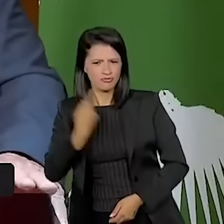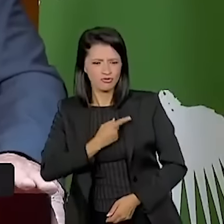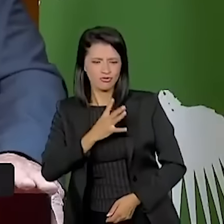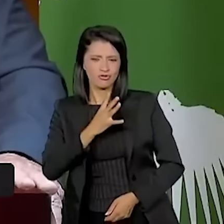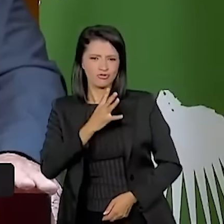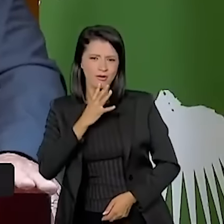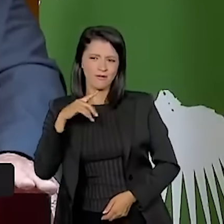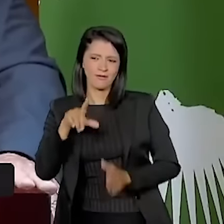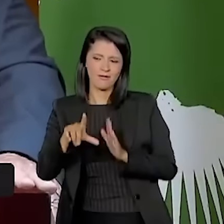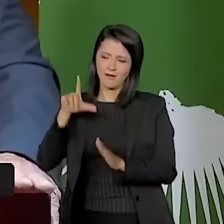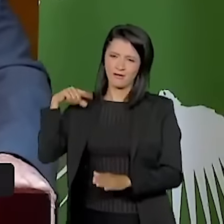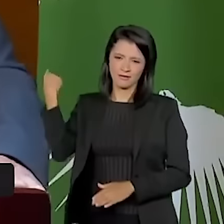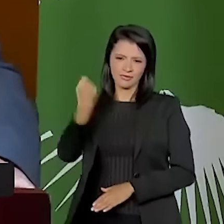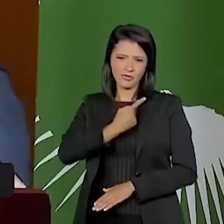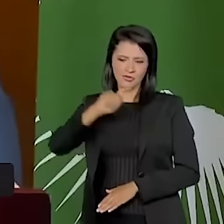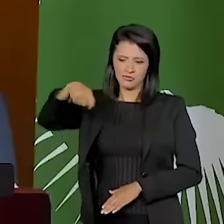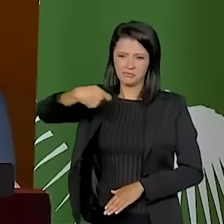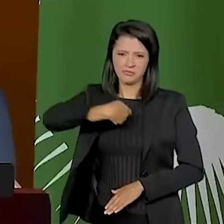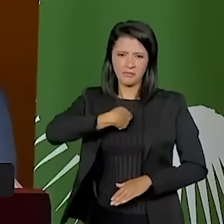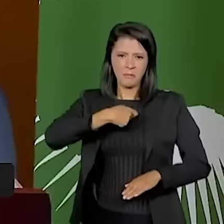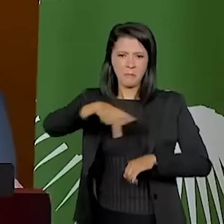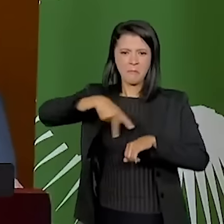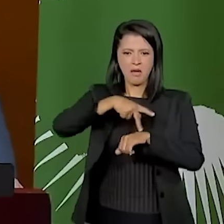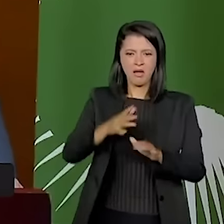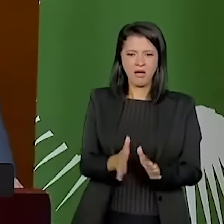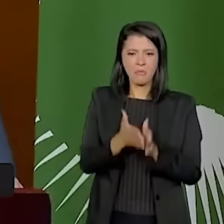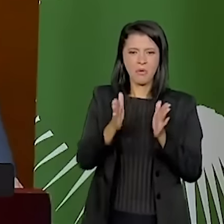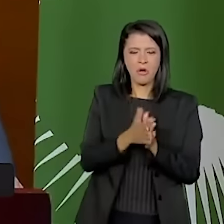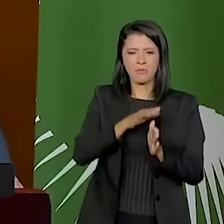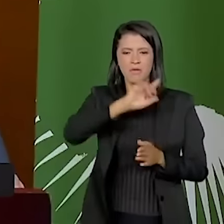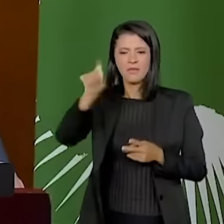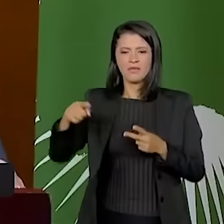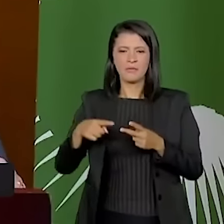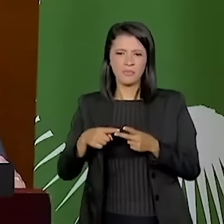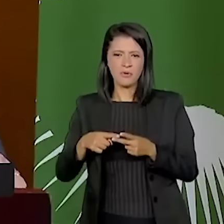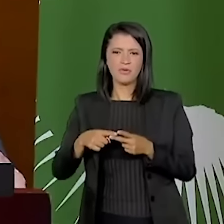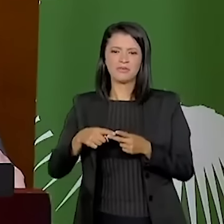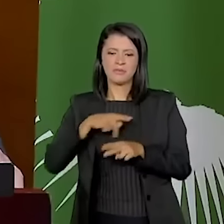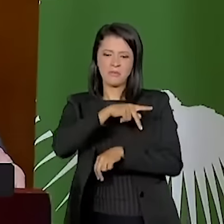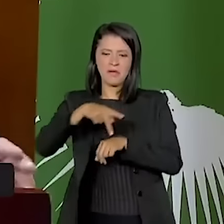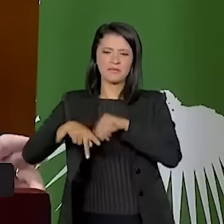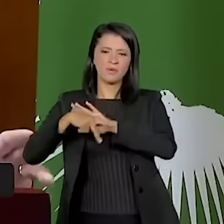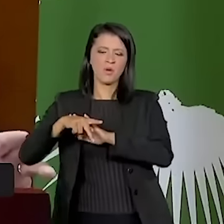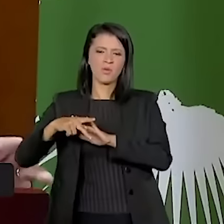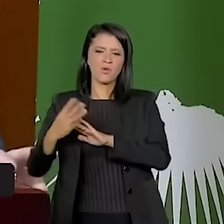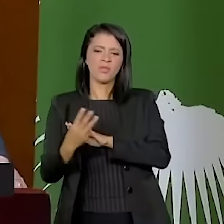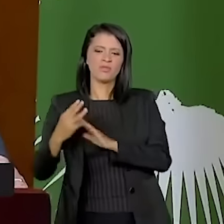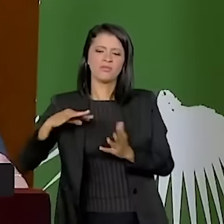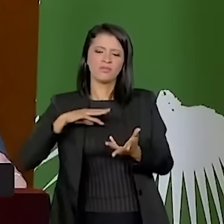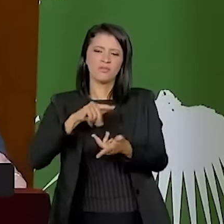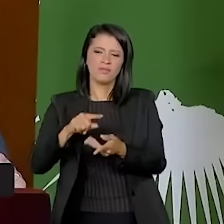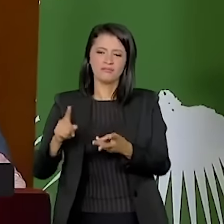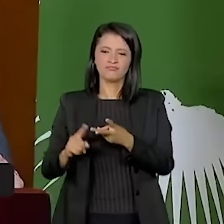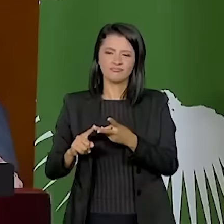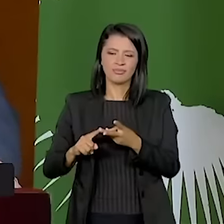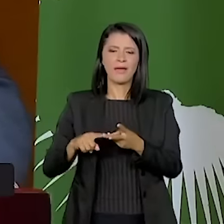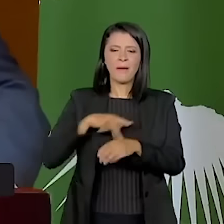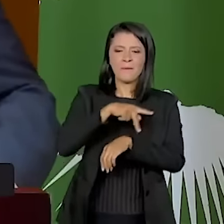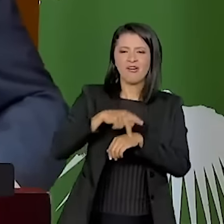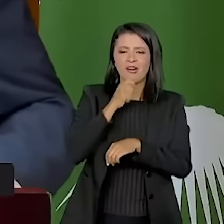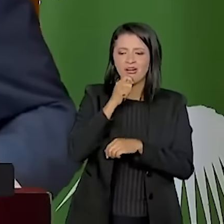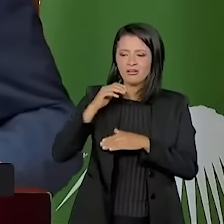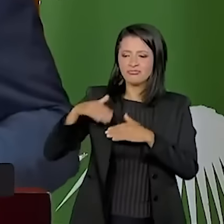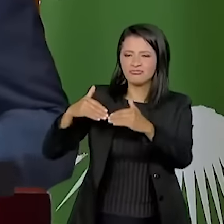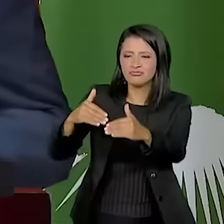países pobres, depois como os países do terceiro mundo, depois como o país em via de desenvolvimento, depois